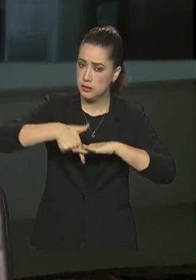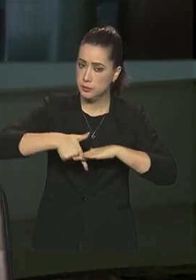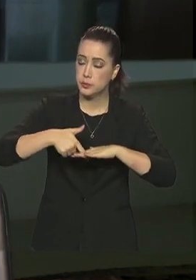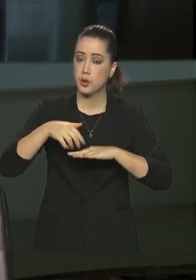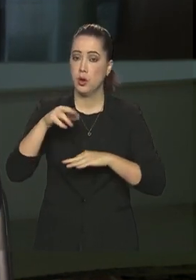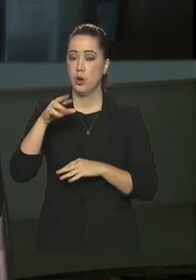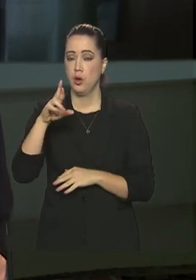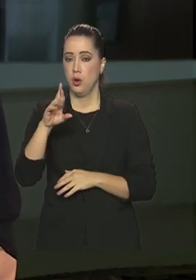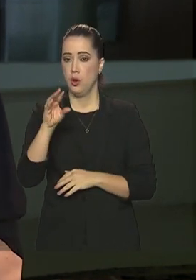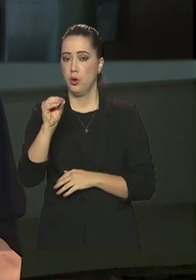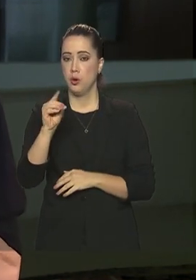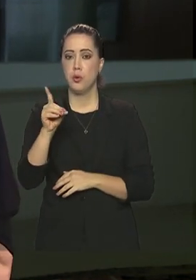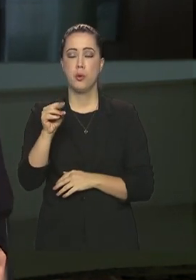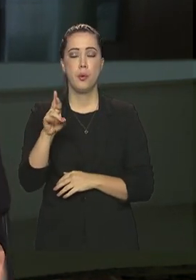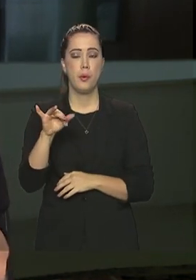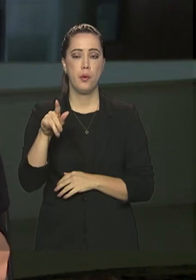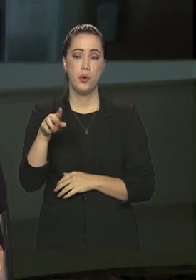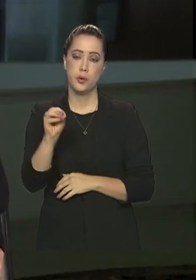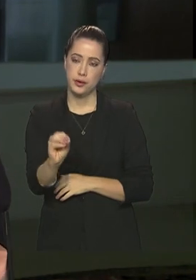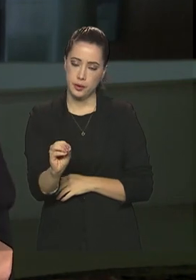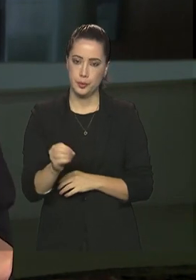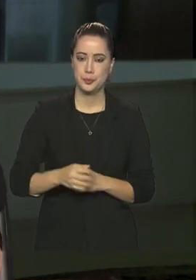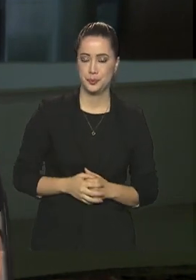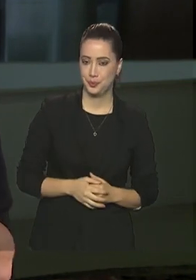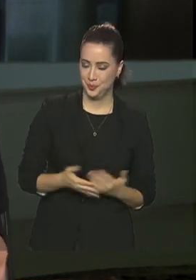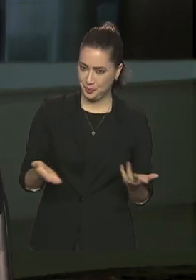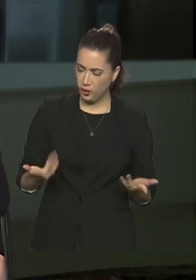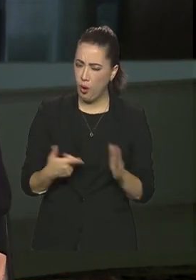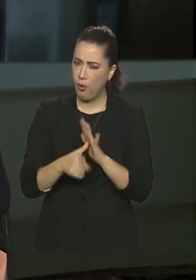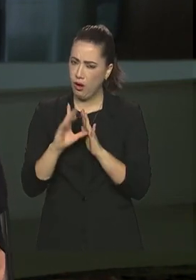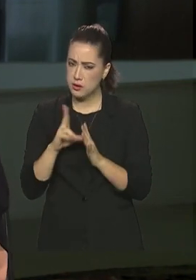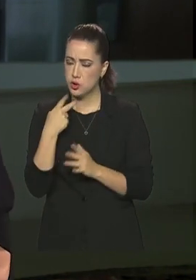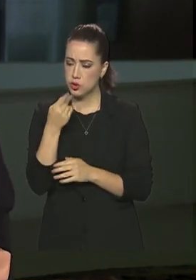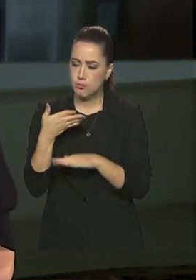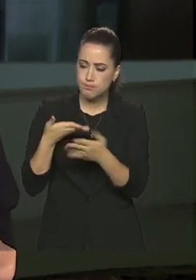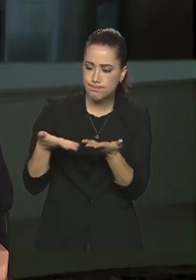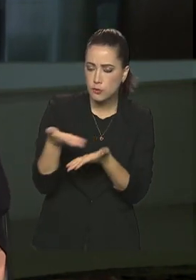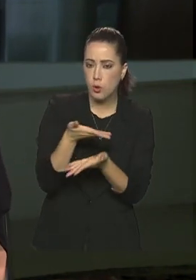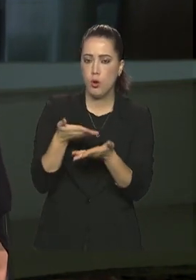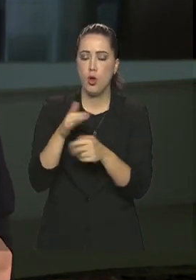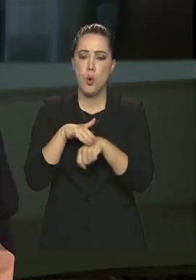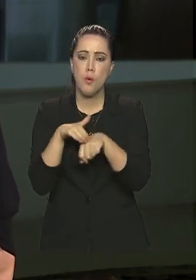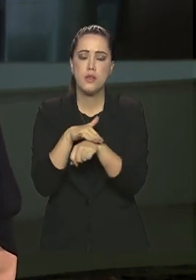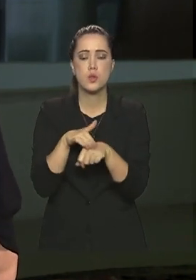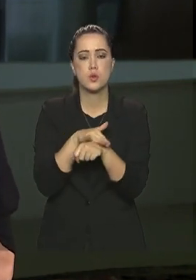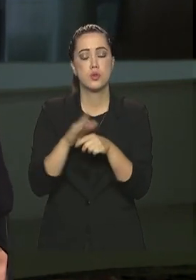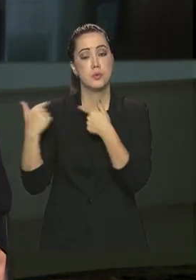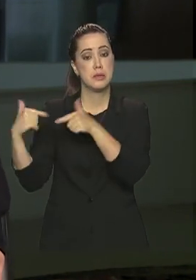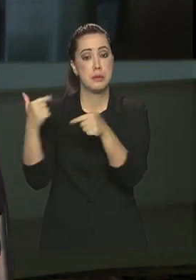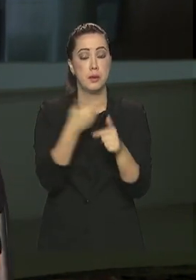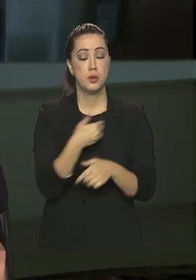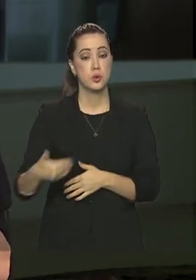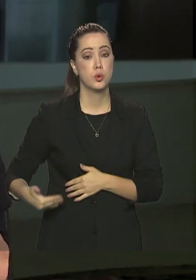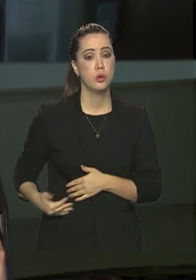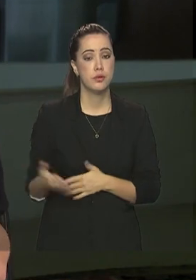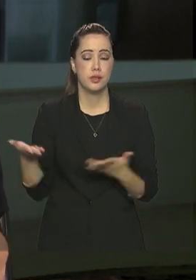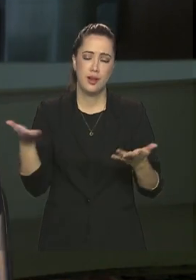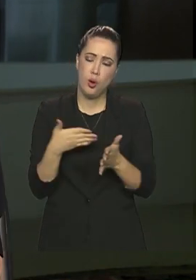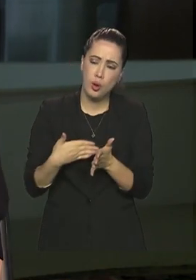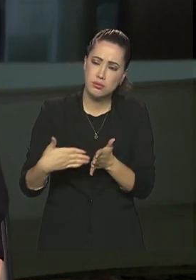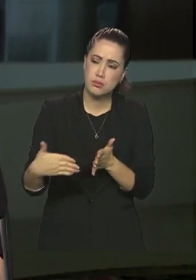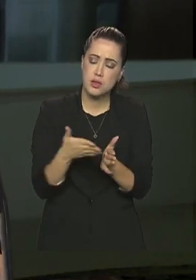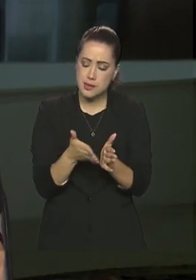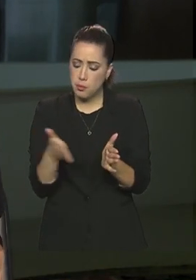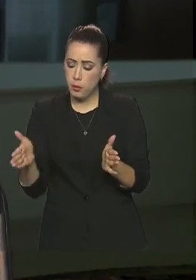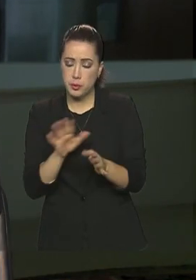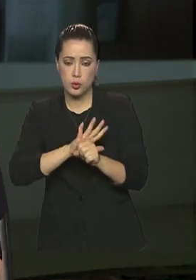Limpe. Bem, secretário, no bloco anterior nós falamos aí sobre as ações do governo durante a pandemia do coronavírus para ajudar